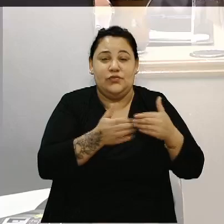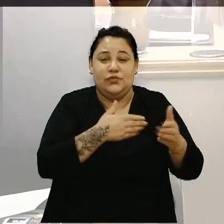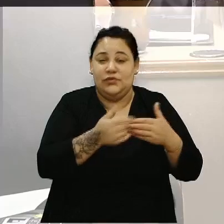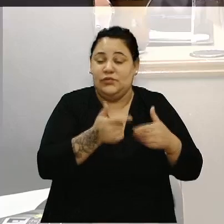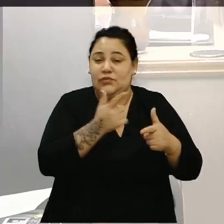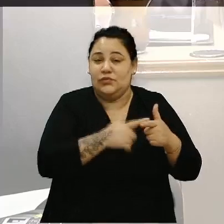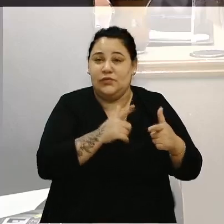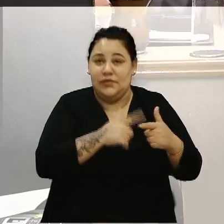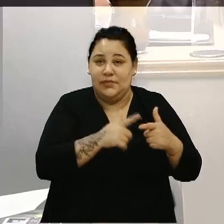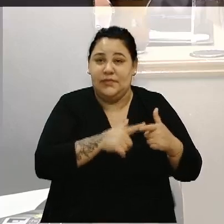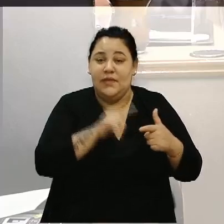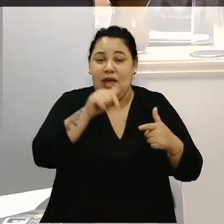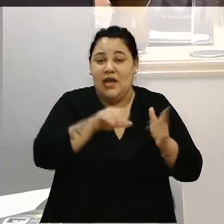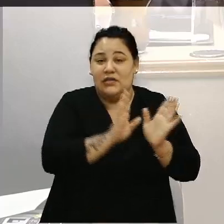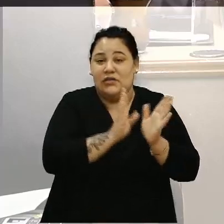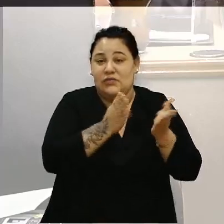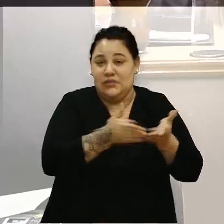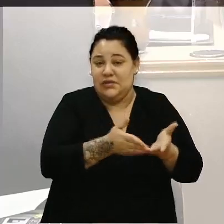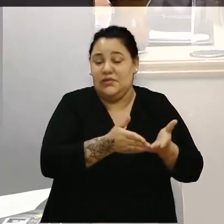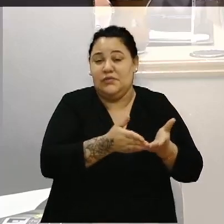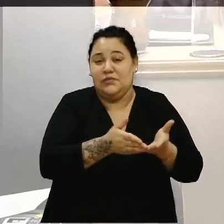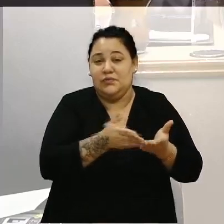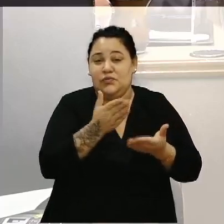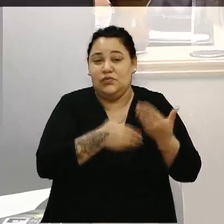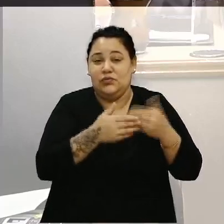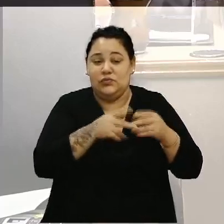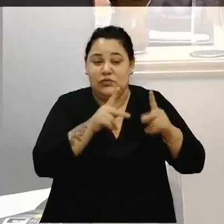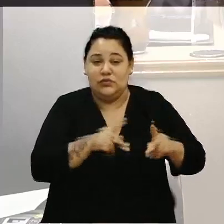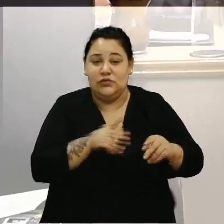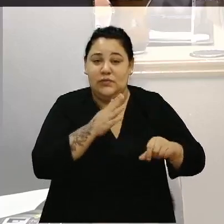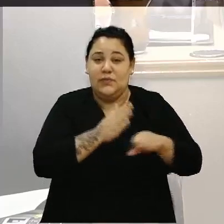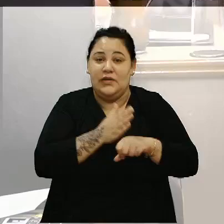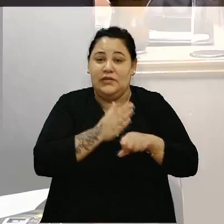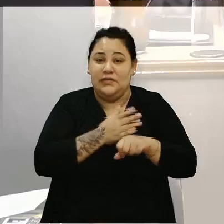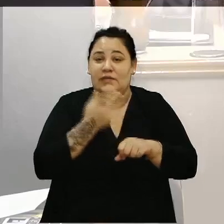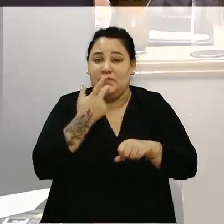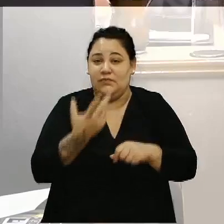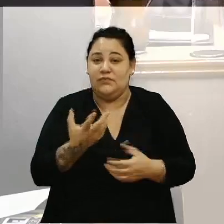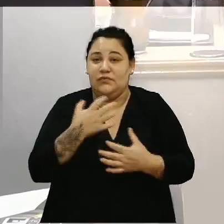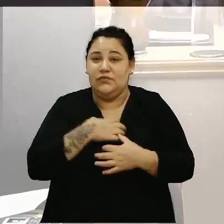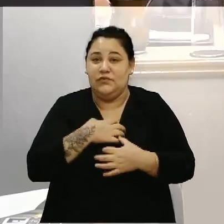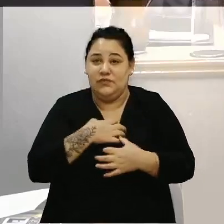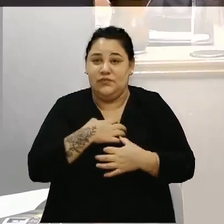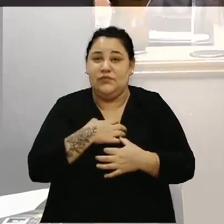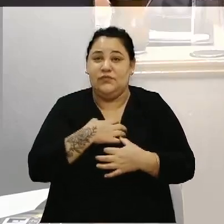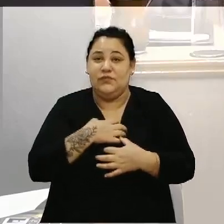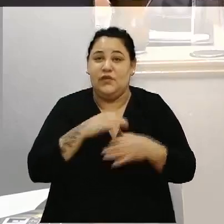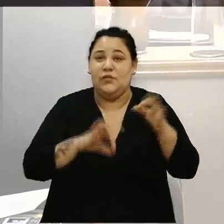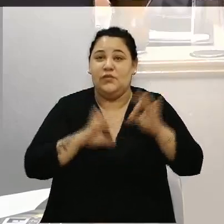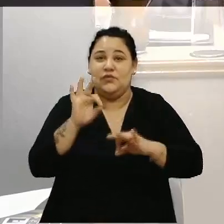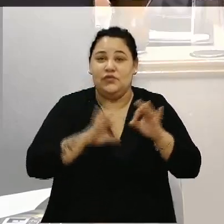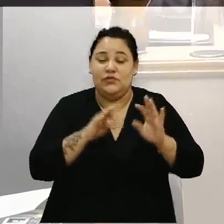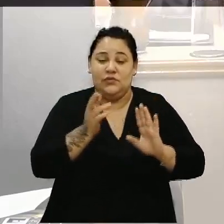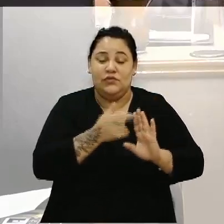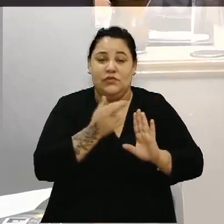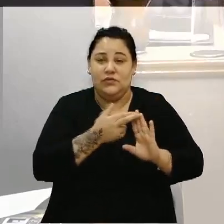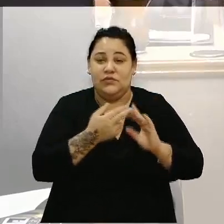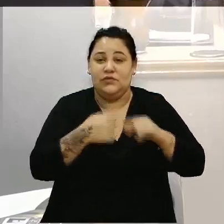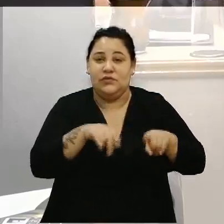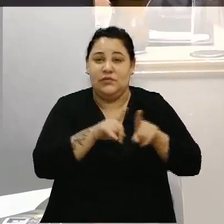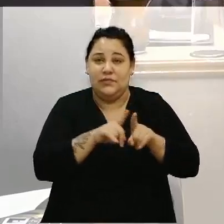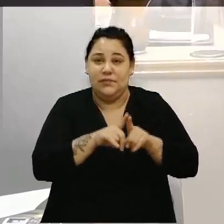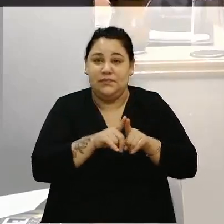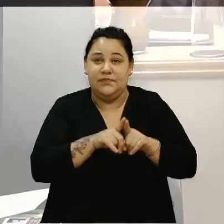tramitação, esta comissão, por seus integrantes, manifesta-se favorável ao projeto de resolução